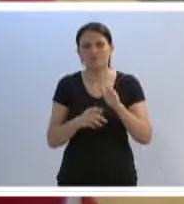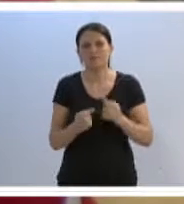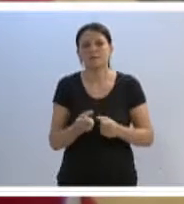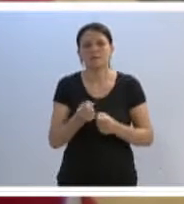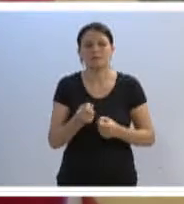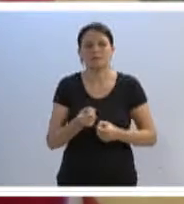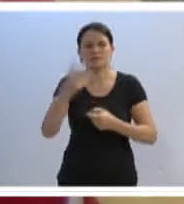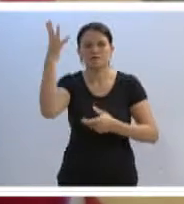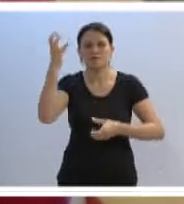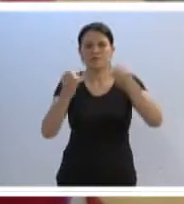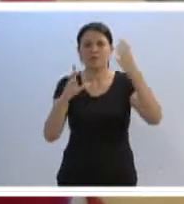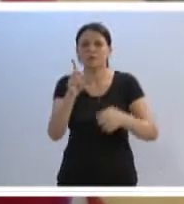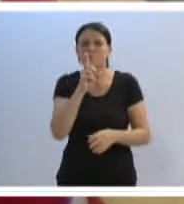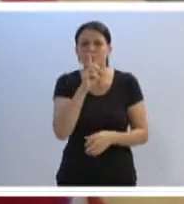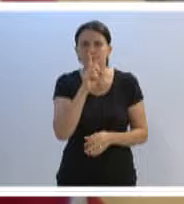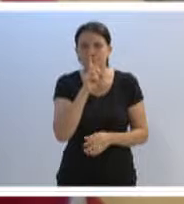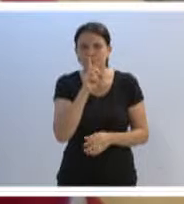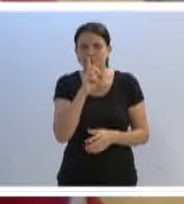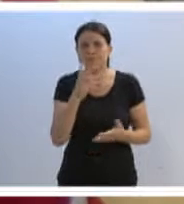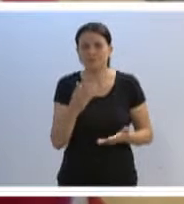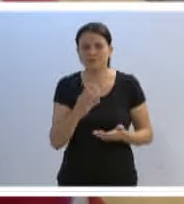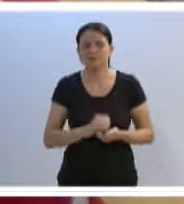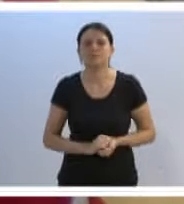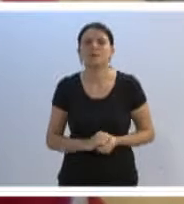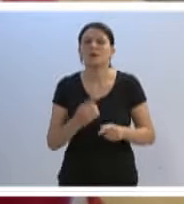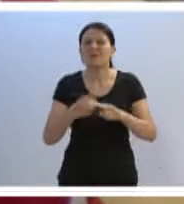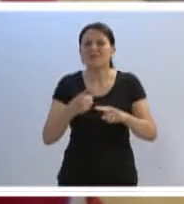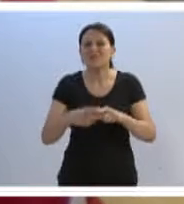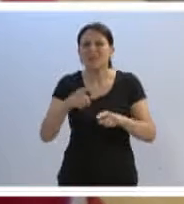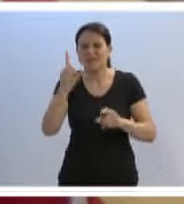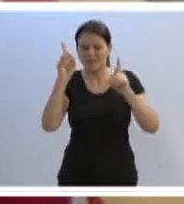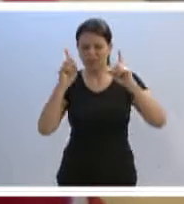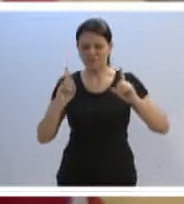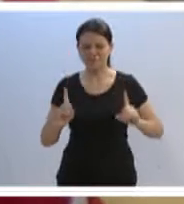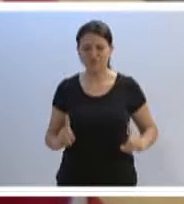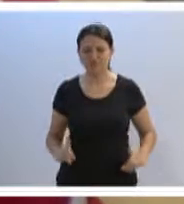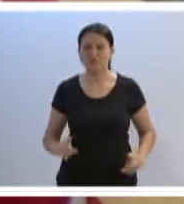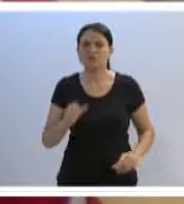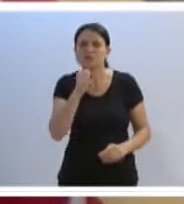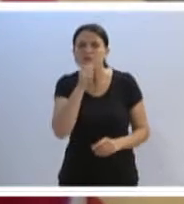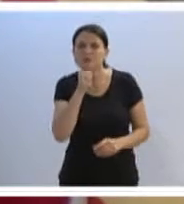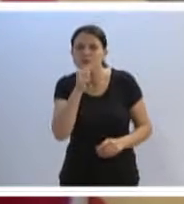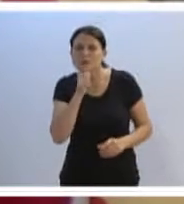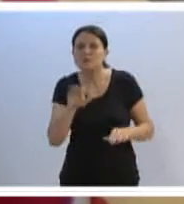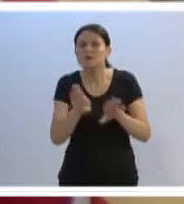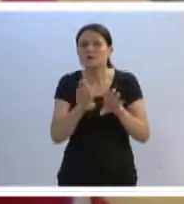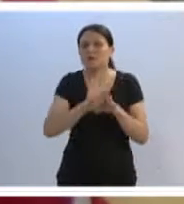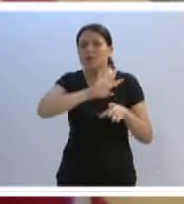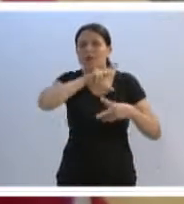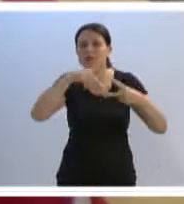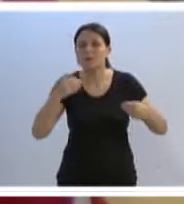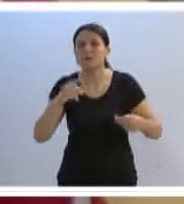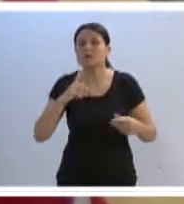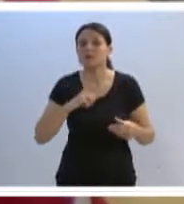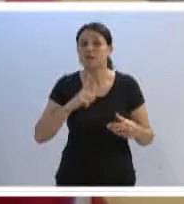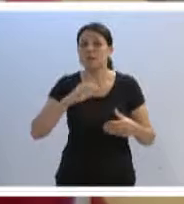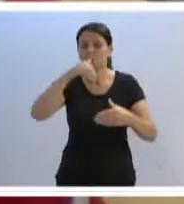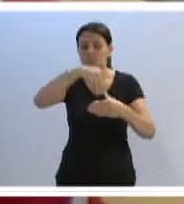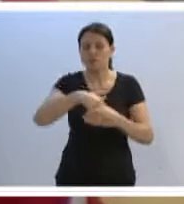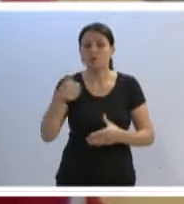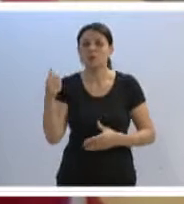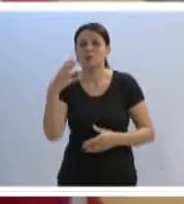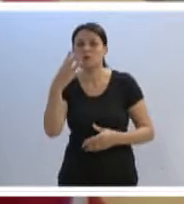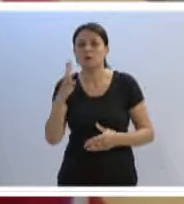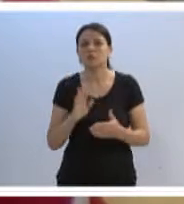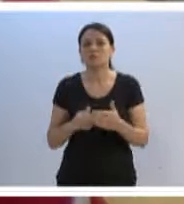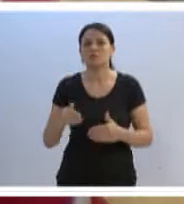benefício aqui para os enfermos, para as pessoas com deficiência, para a questão dos animais, e que teve os 14 votos favoráveis dos vereadores dessa